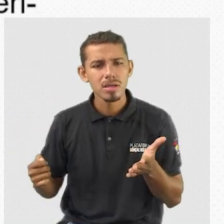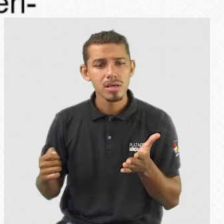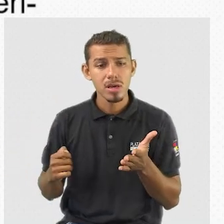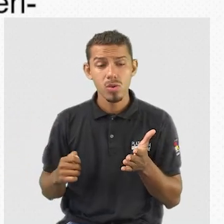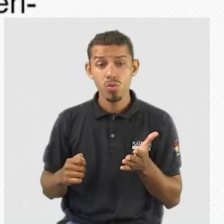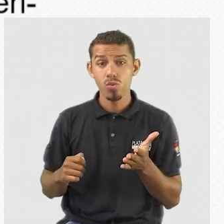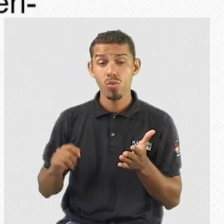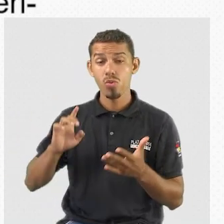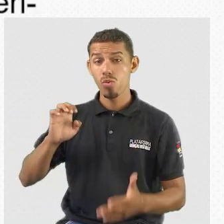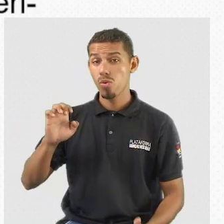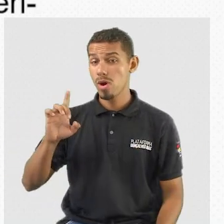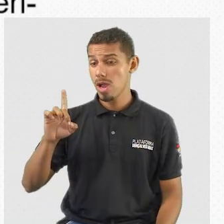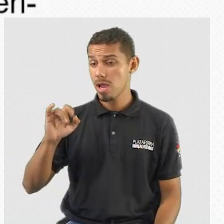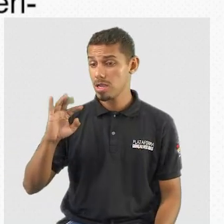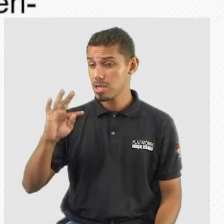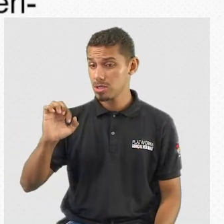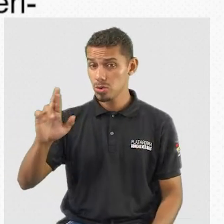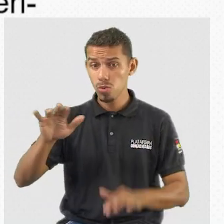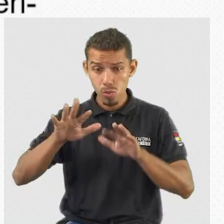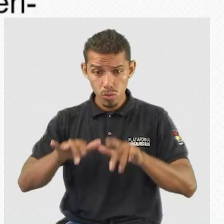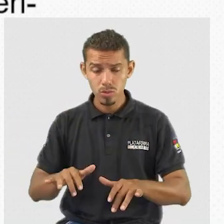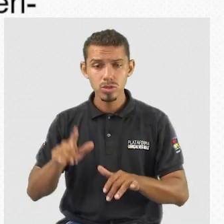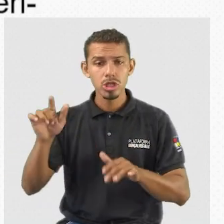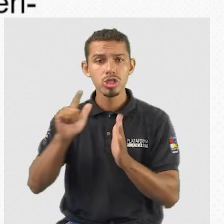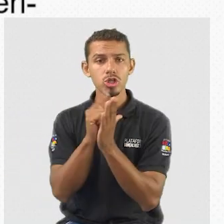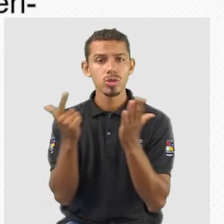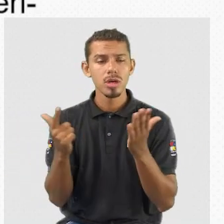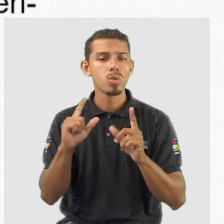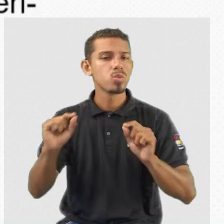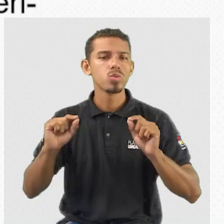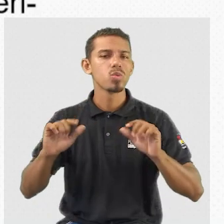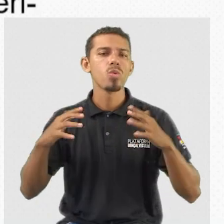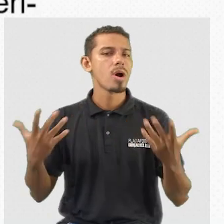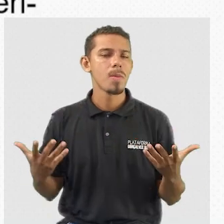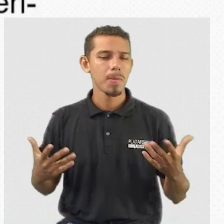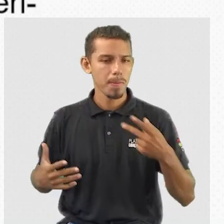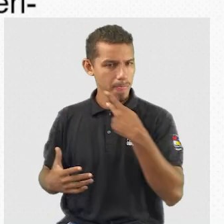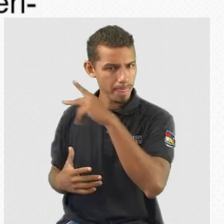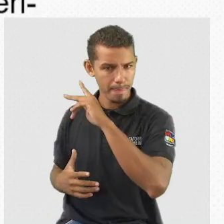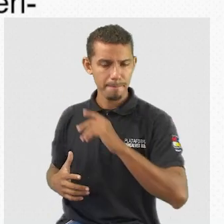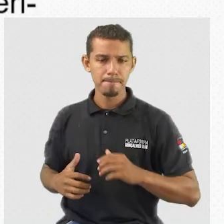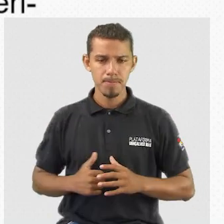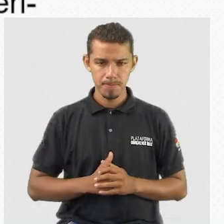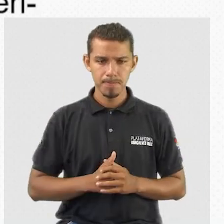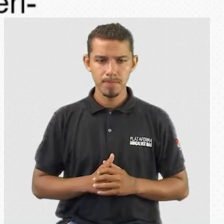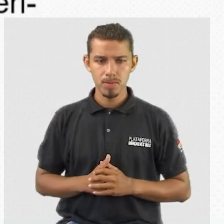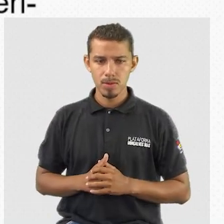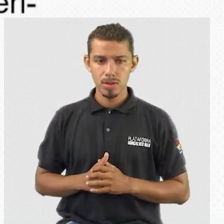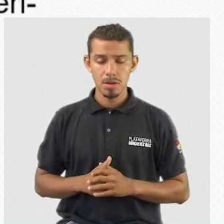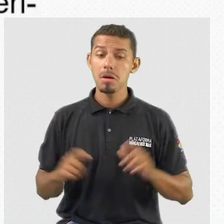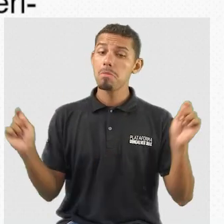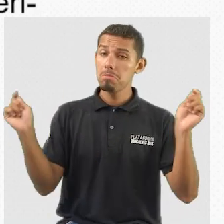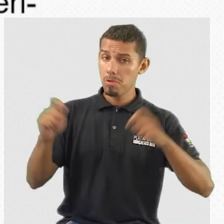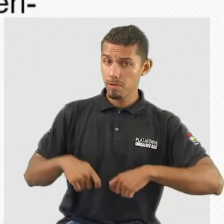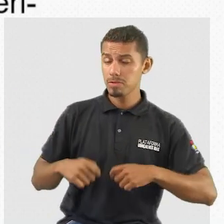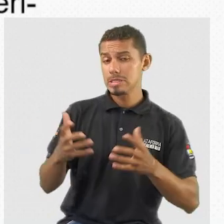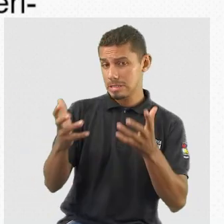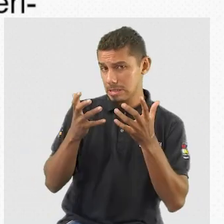editor desse jornal, o que ele quis dizer? Qual foi a pretensão dele? Então,